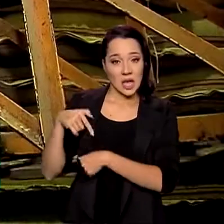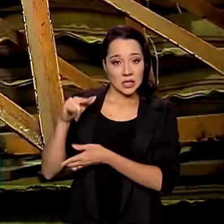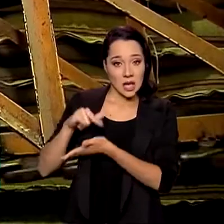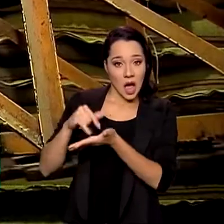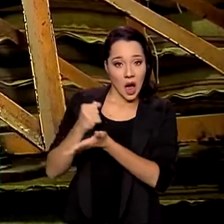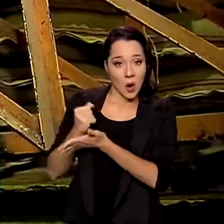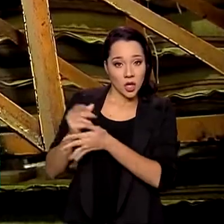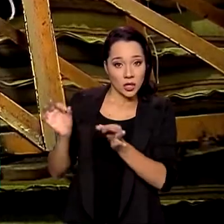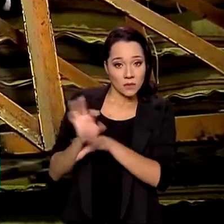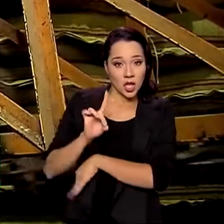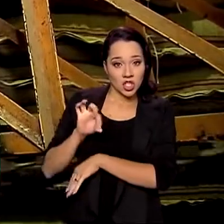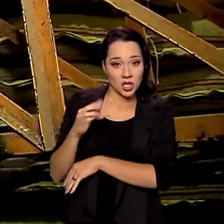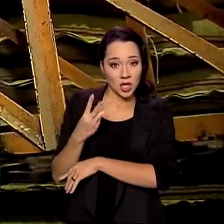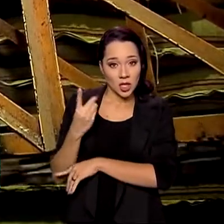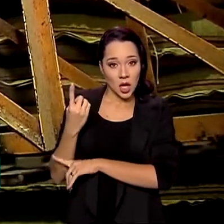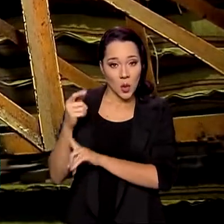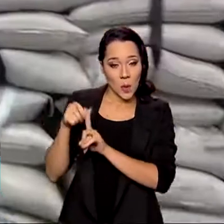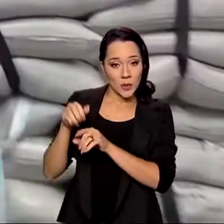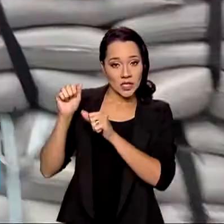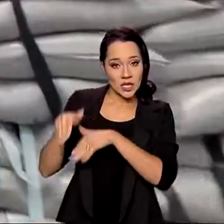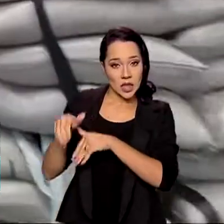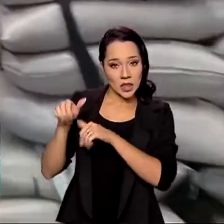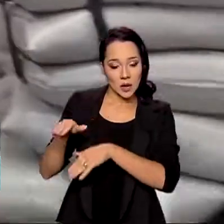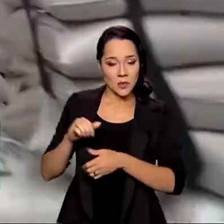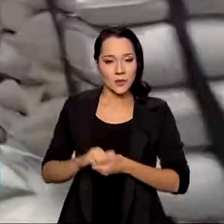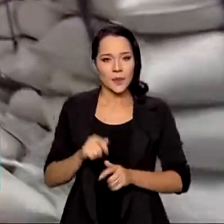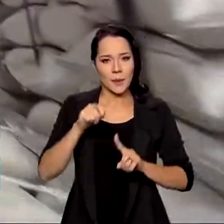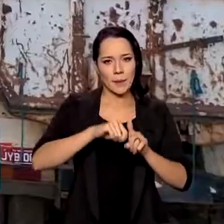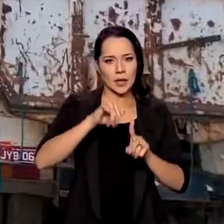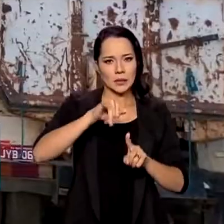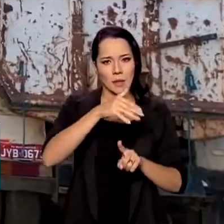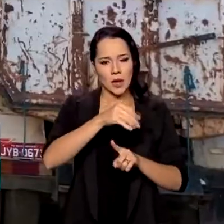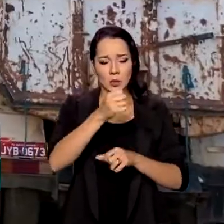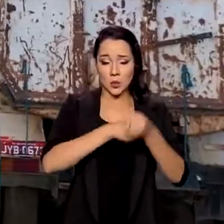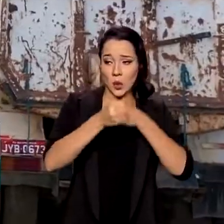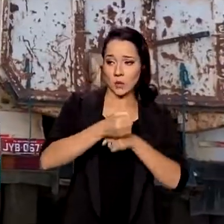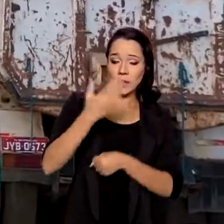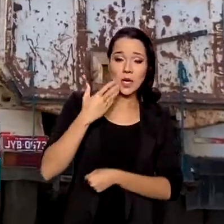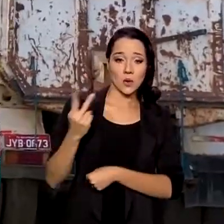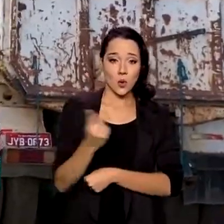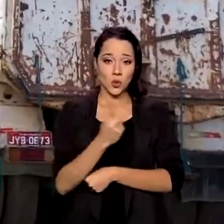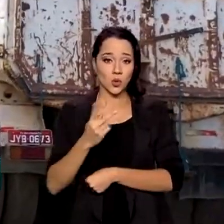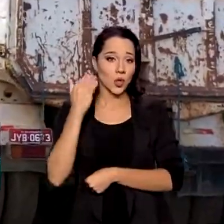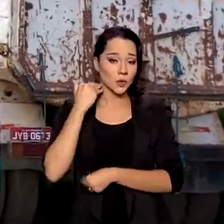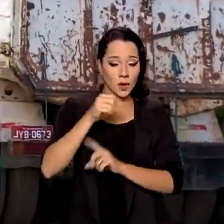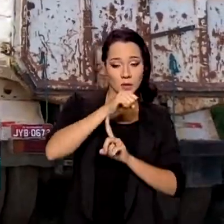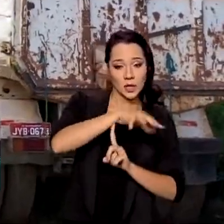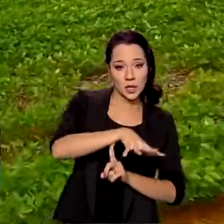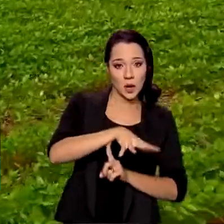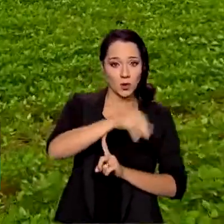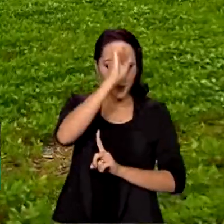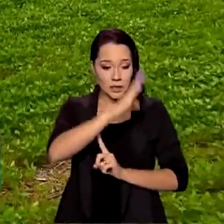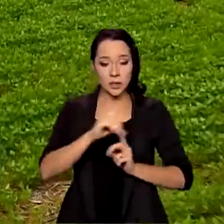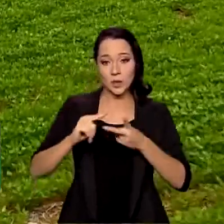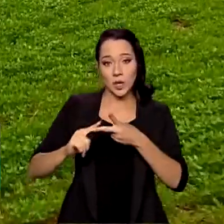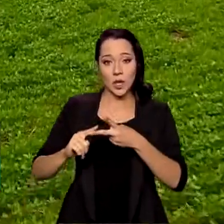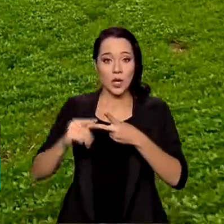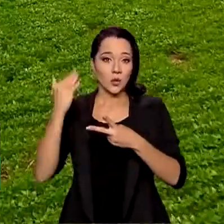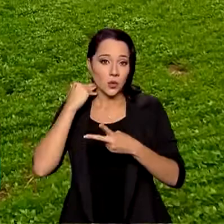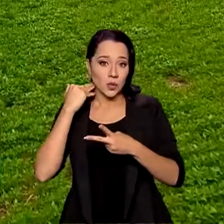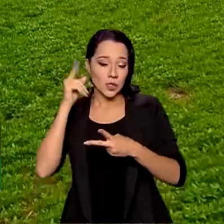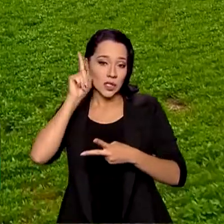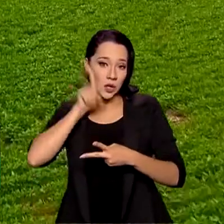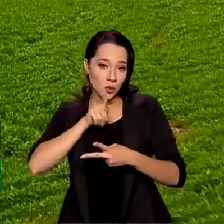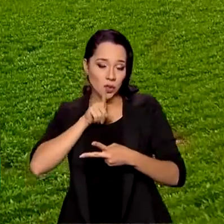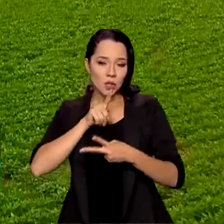acordo terminaria no dia 30 de setembro. Em março do ano passado, os dois bancos centrais firmaram um contrato de swap